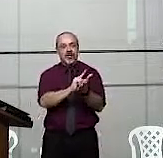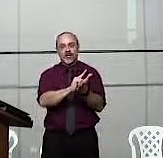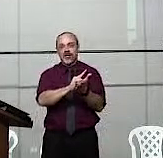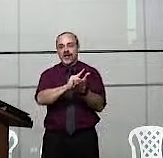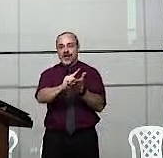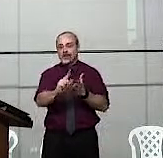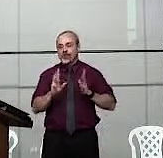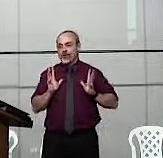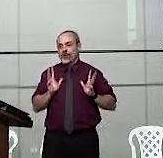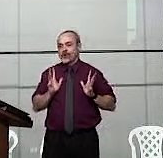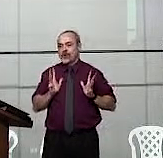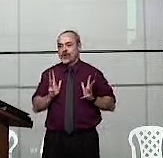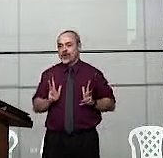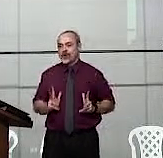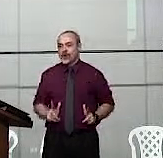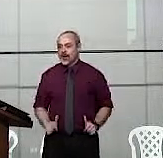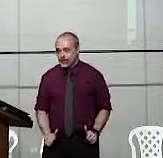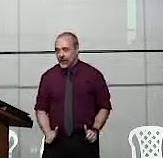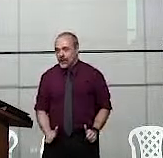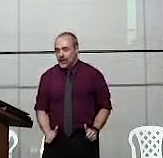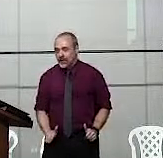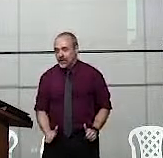Completamente limpo.